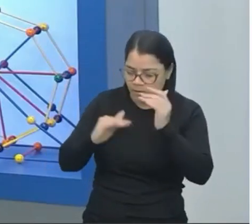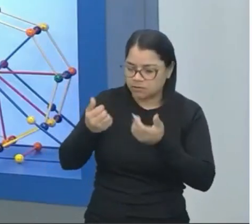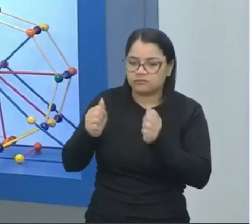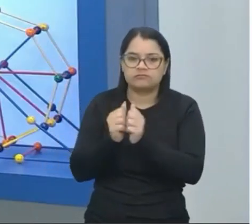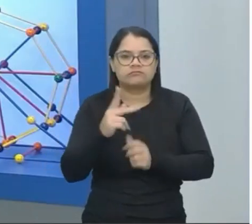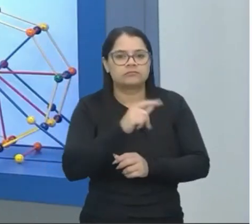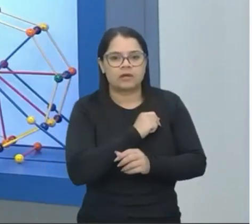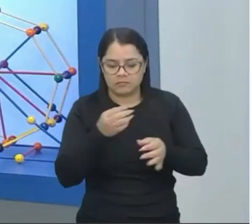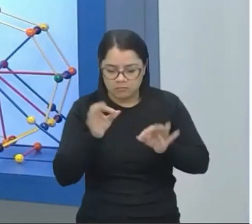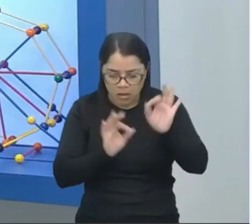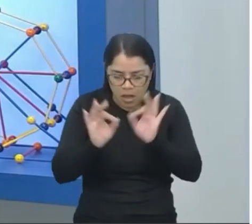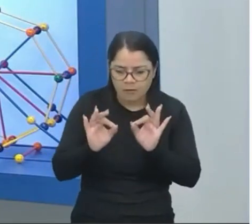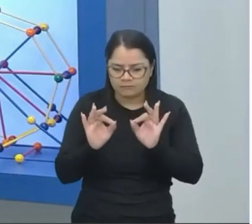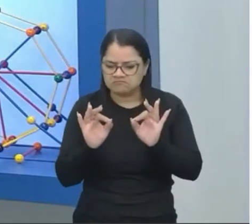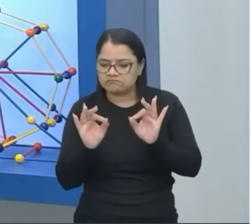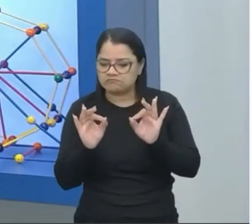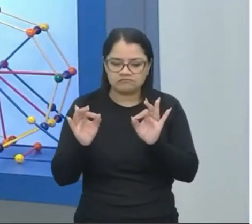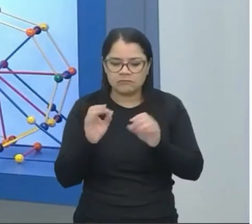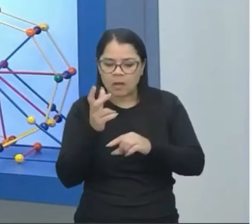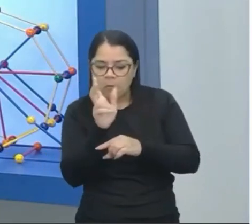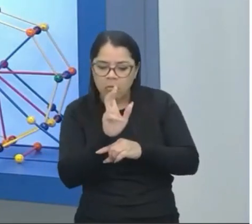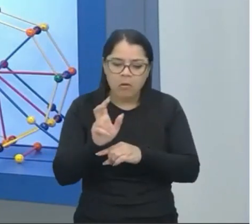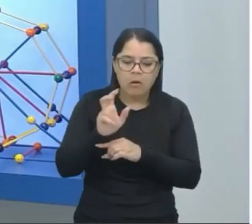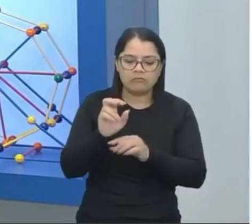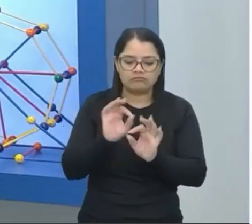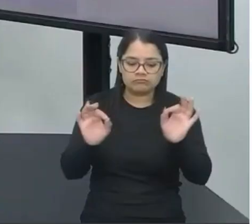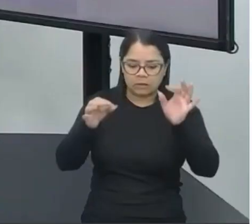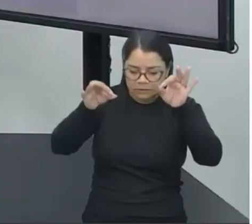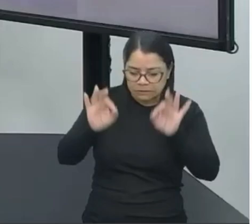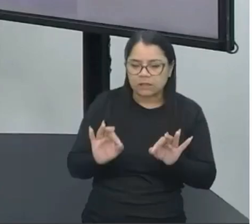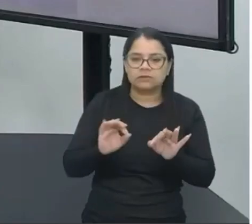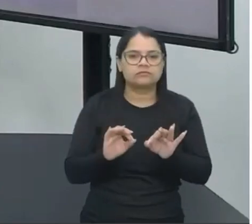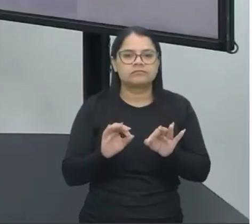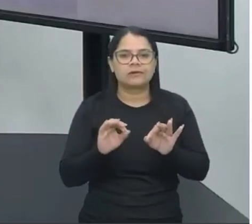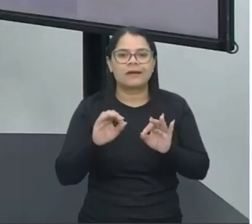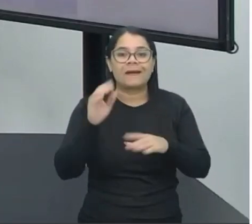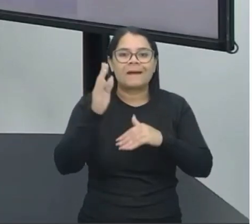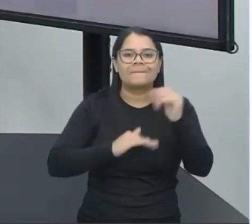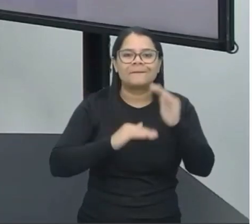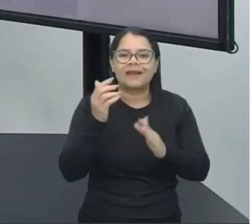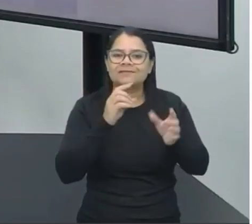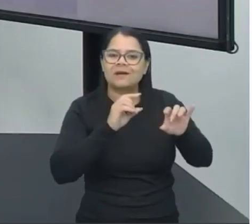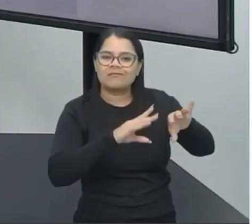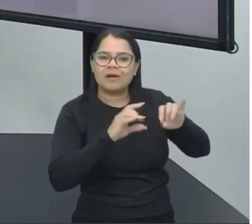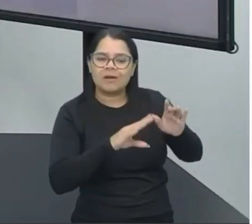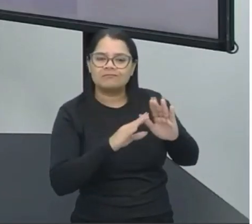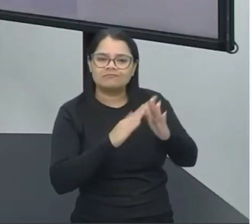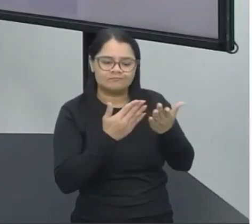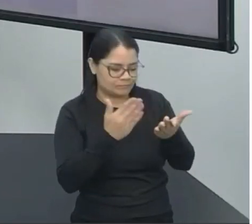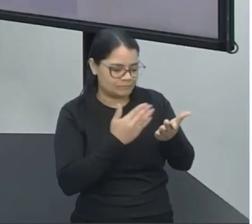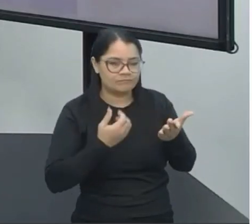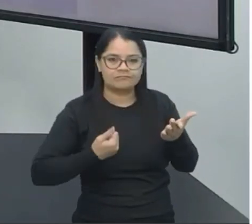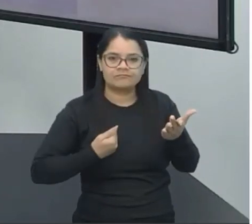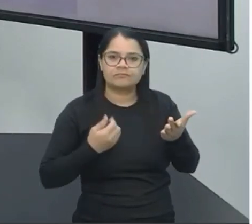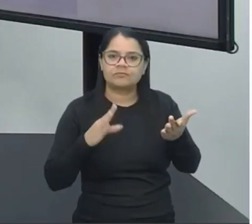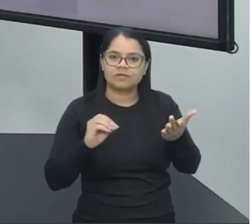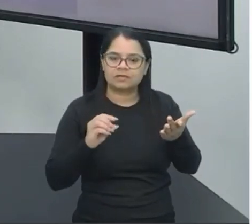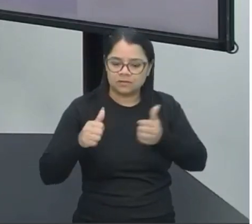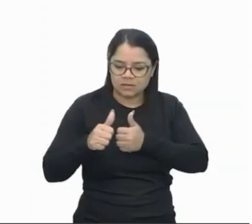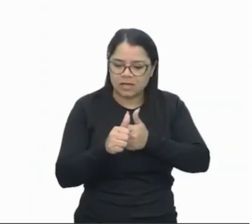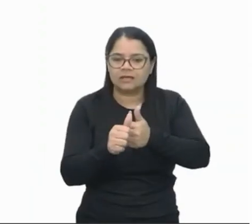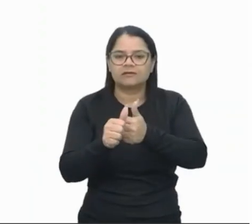também um acabamento final, né, uma decoração do nosso protótipo. E aqui, ó, uma prática de Rosenshine é a prática guiada, né, onde você vai